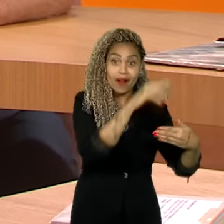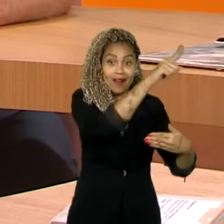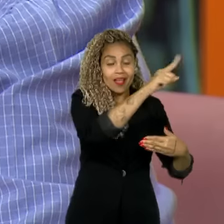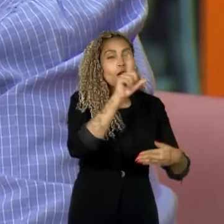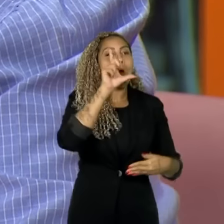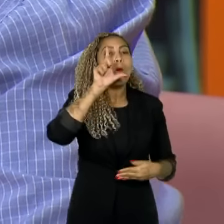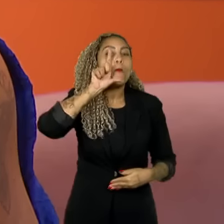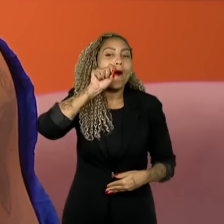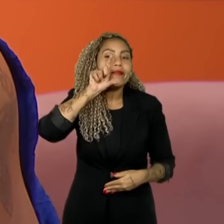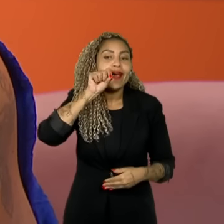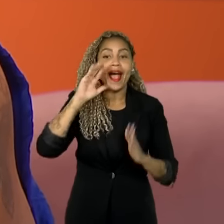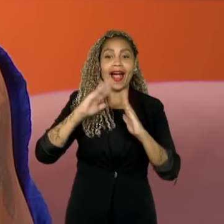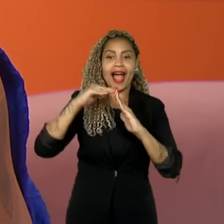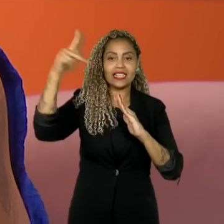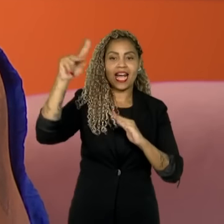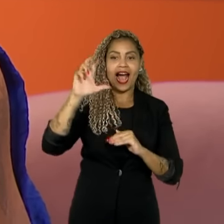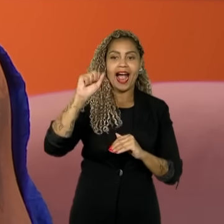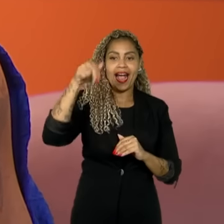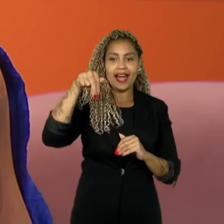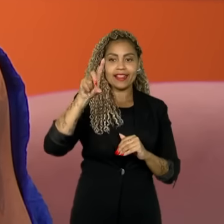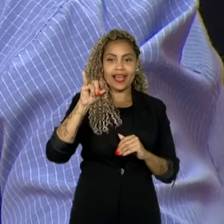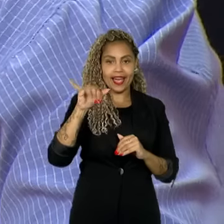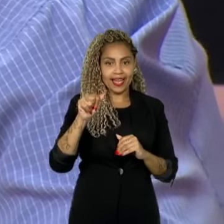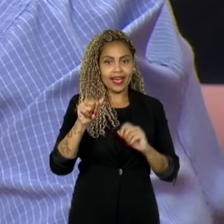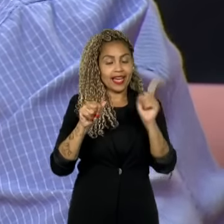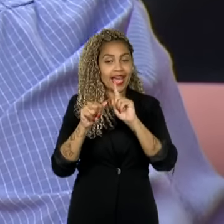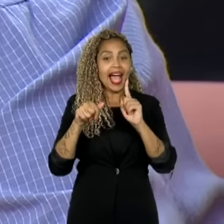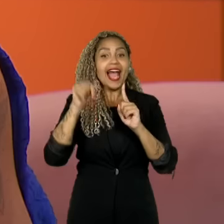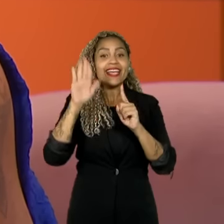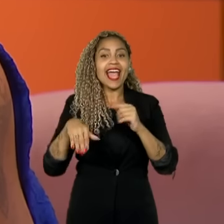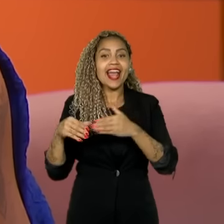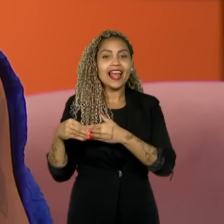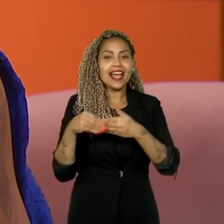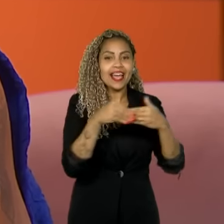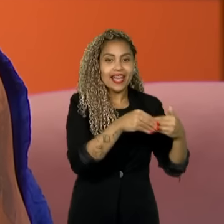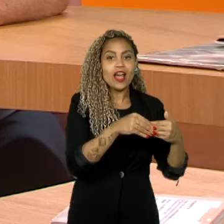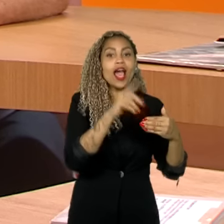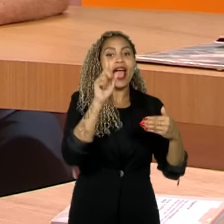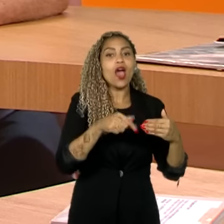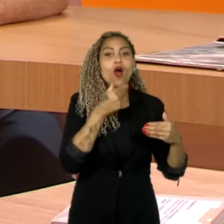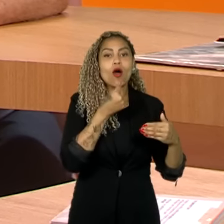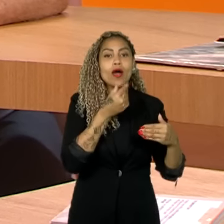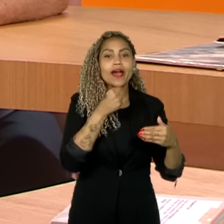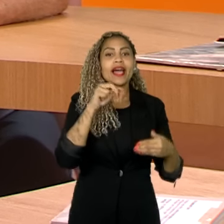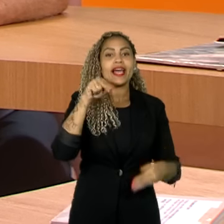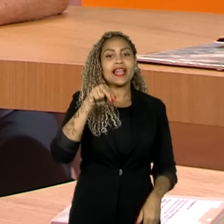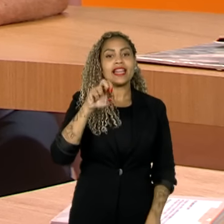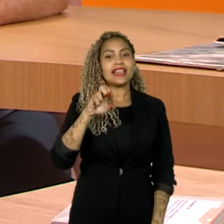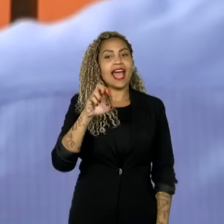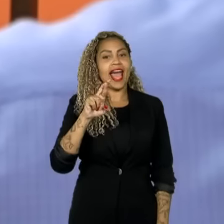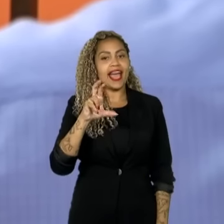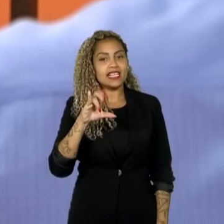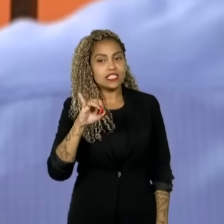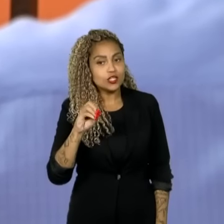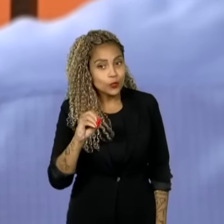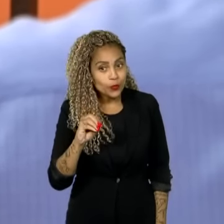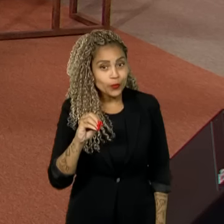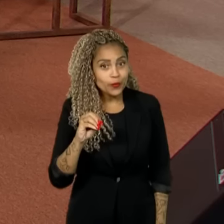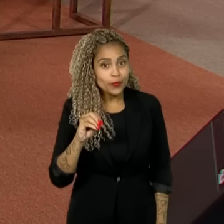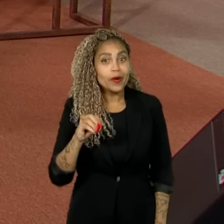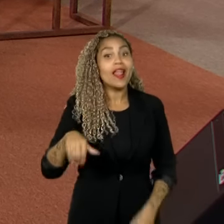Que o Candeia era um líder. Mas quem levou ela pra Portela foi o Nécio. Hum? Foi o Nécio. Foi o Nécio que levou. Lembra? Como é